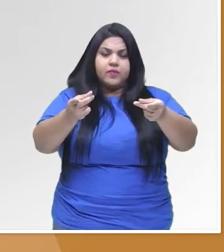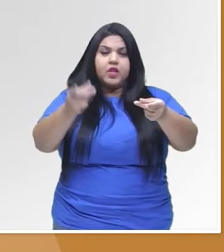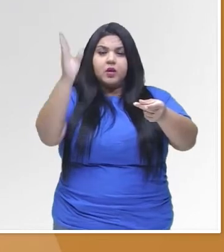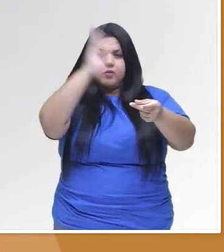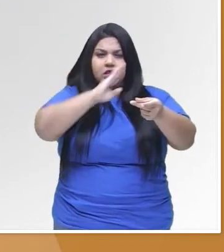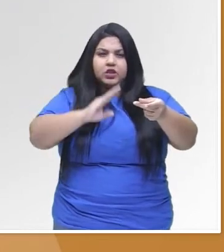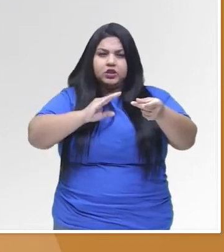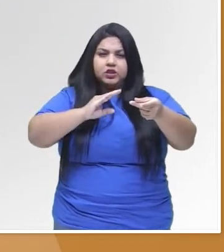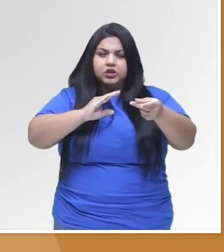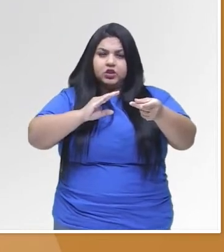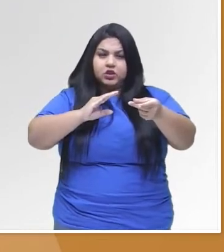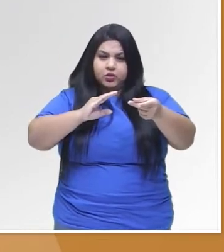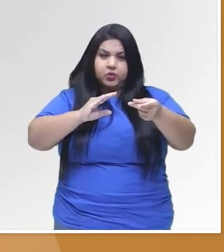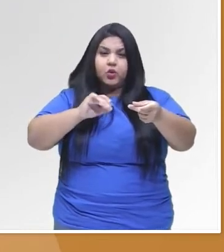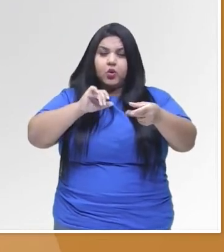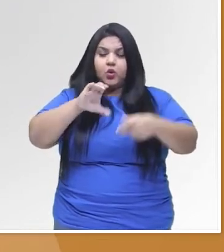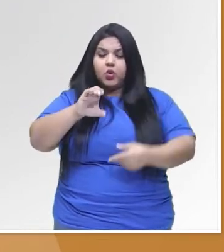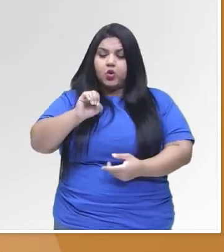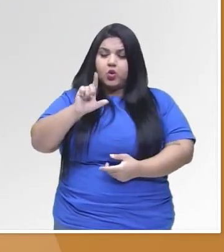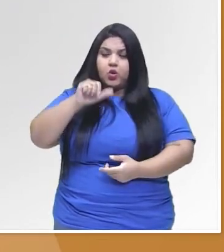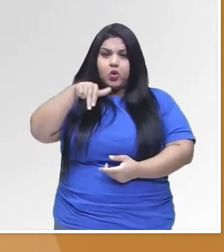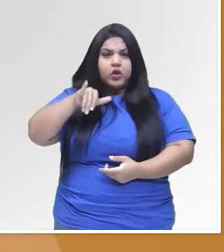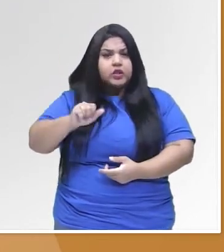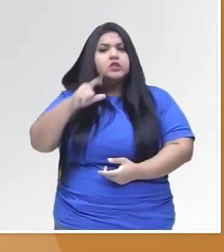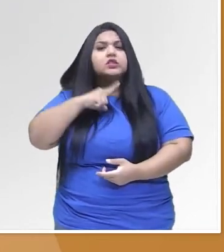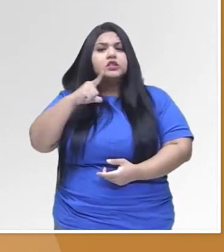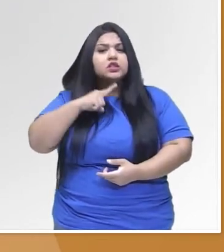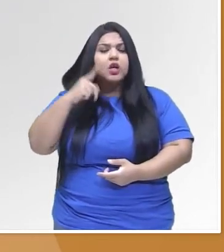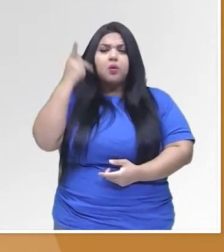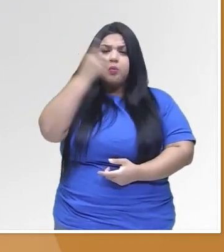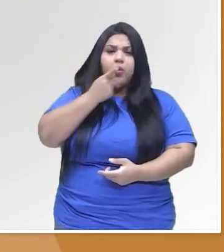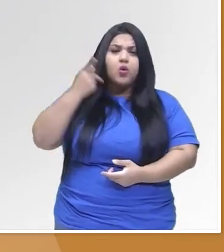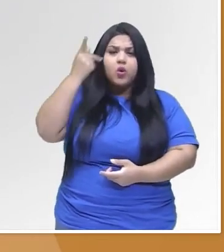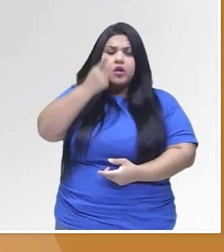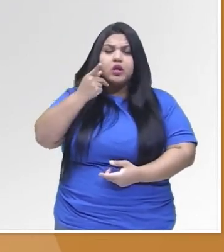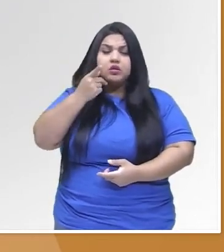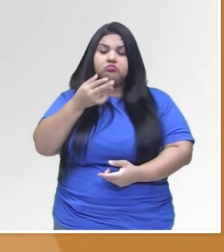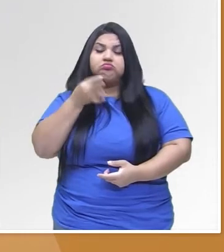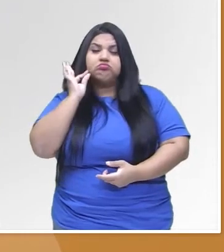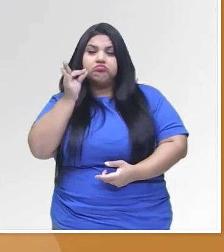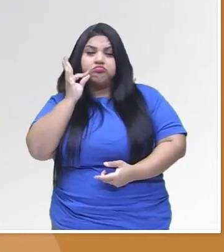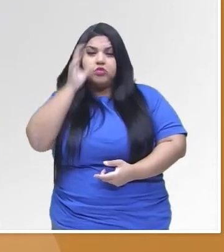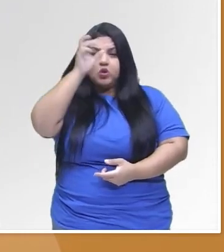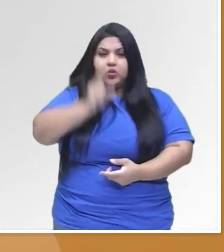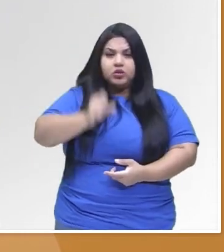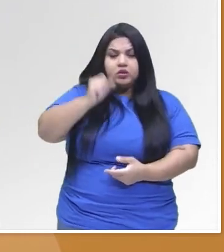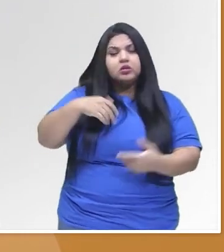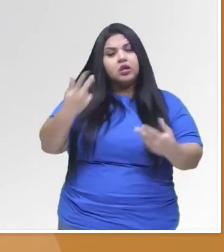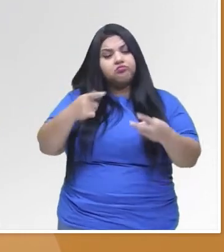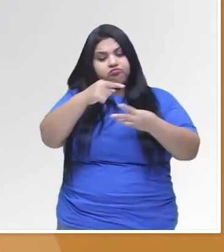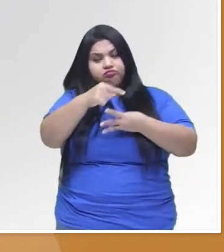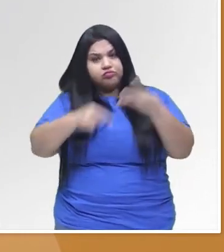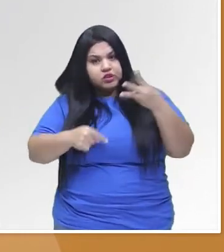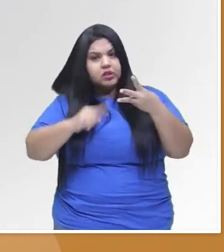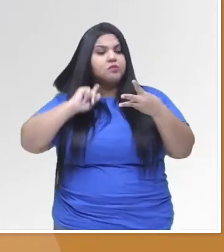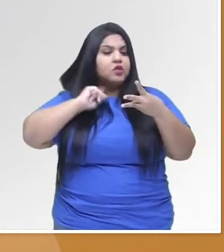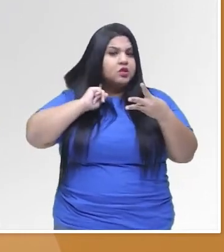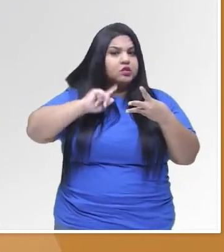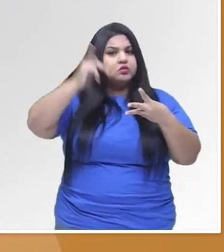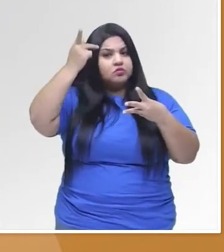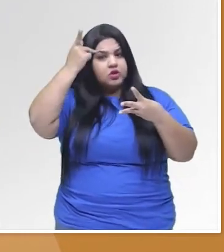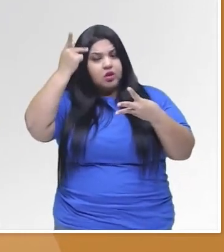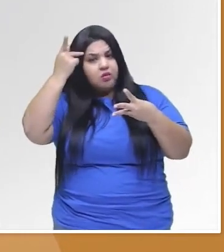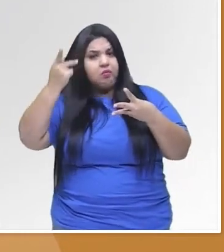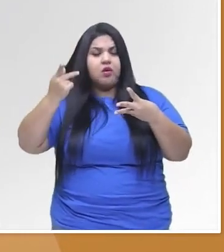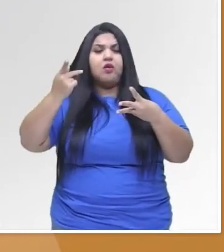colônia, no Brasil império, nós tivemos a política do café com leite, né? Então, São Paulo, Rio de Janeiro, Minas Gerais,